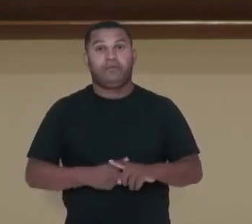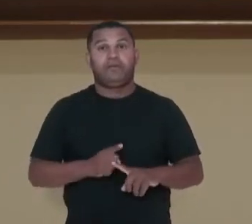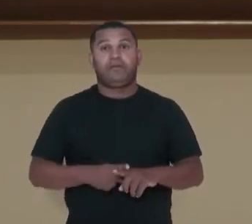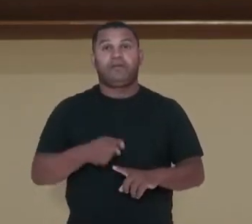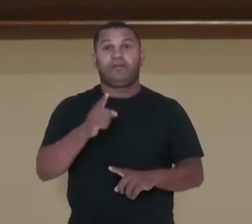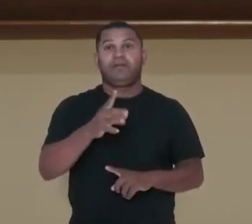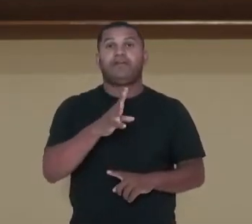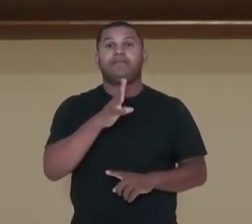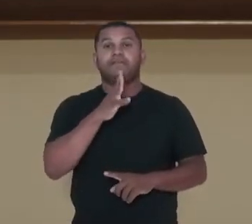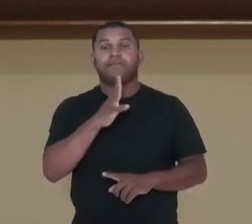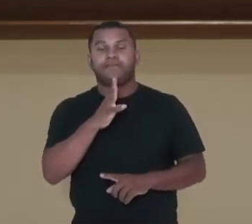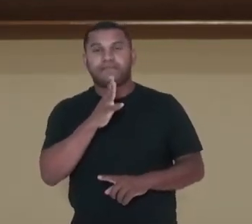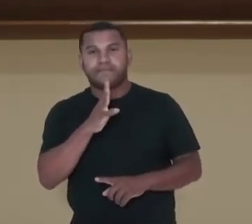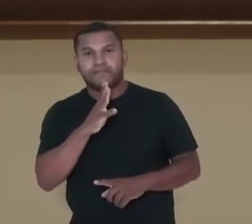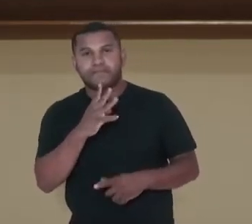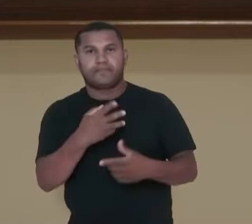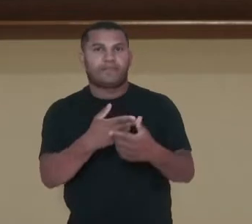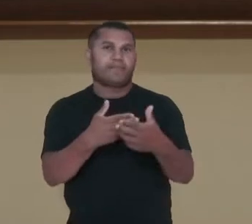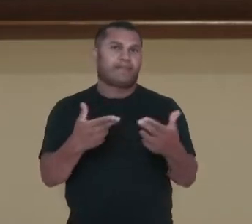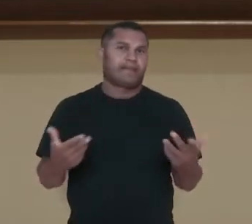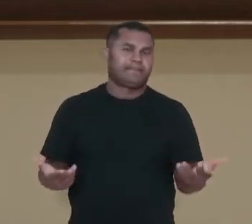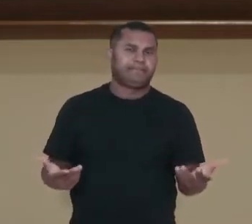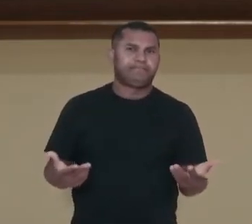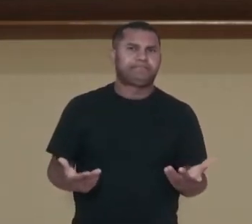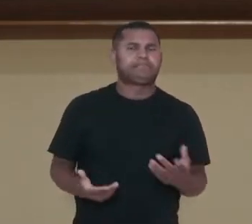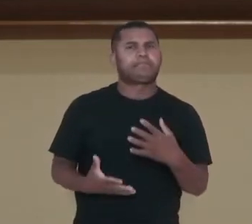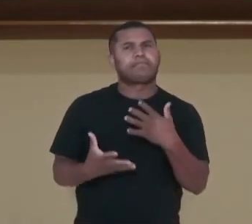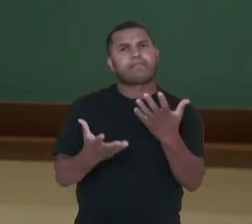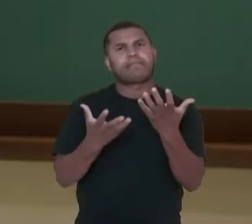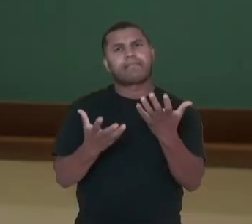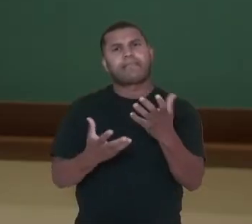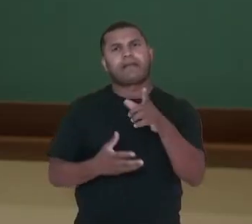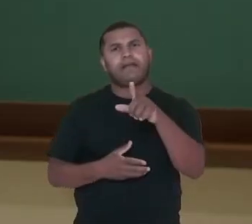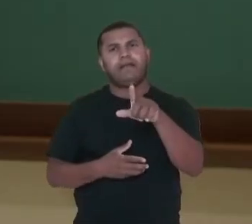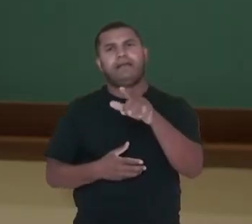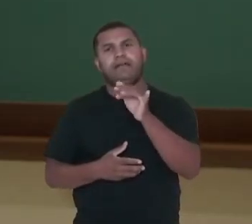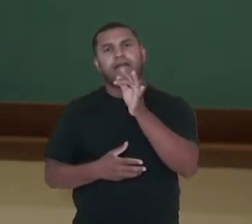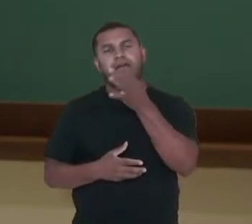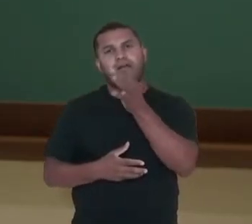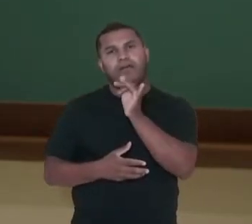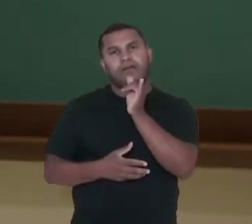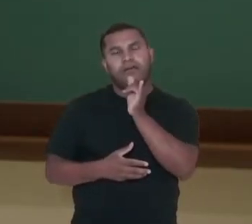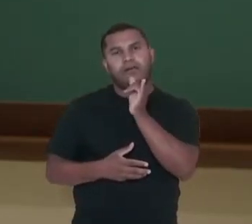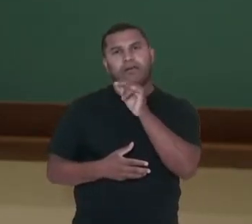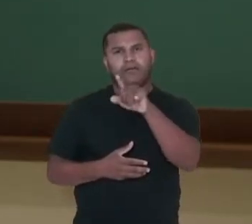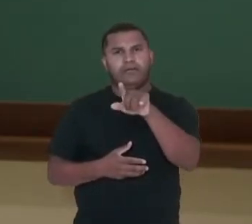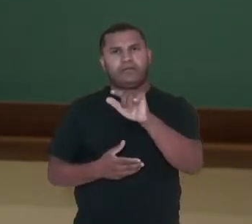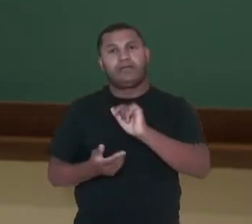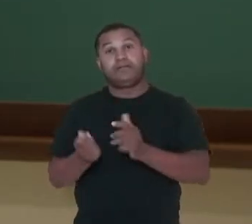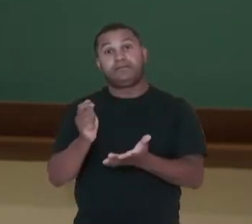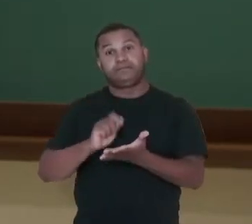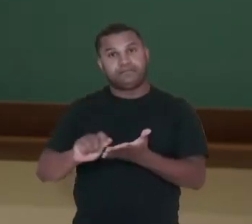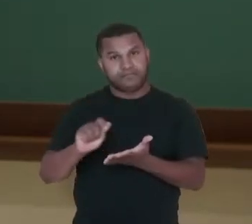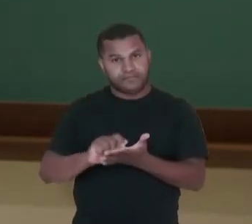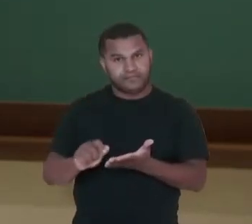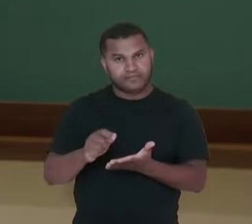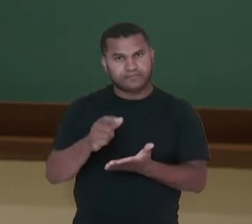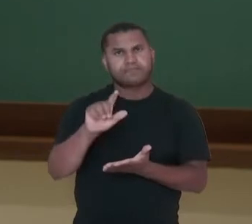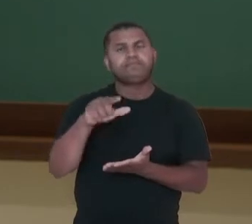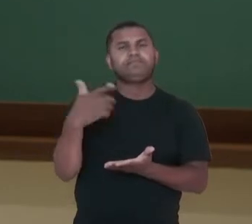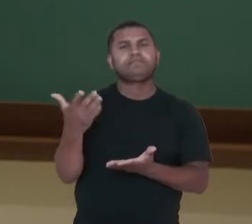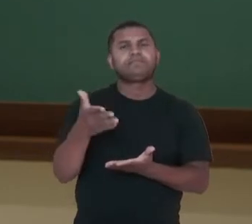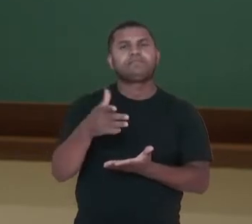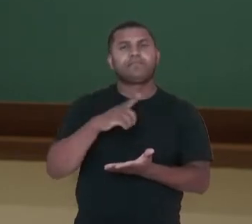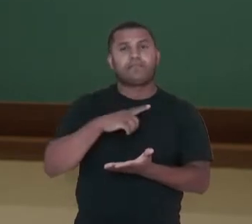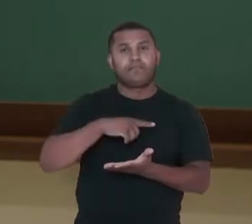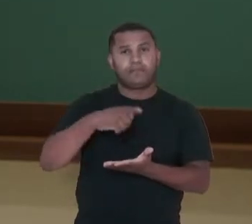deste assunto e eu quero sugerir uma coisinha para você. Vem cá. Pegou o teu caderno? Conta para mim. Tá